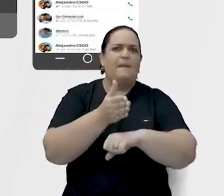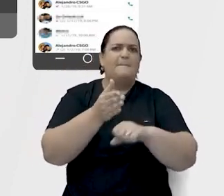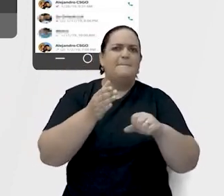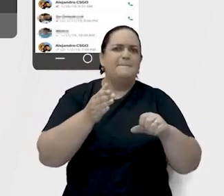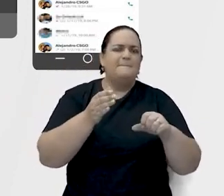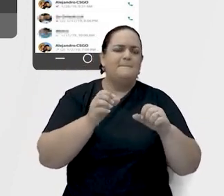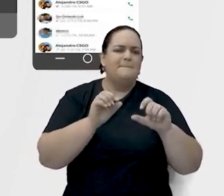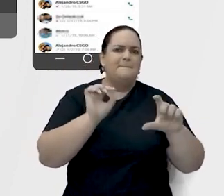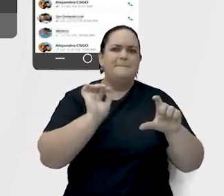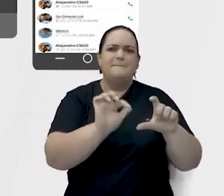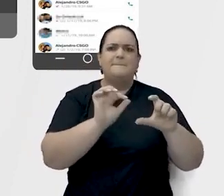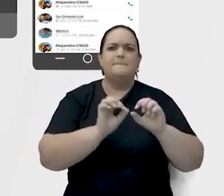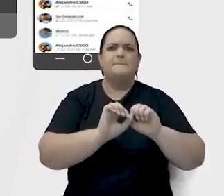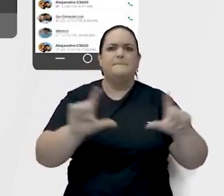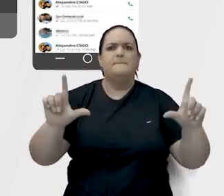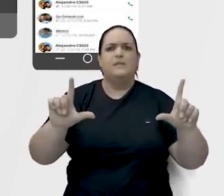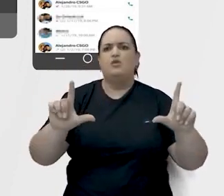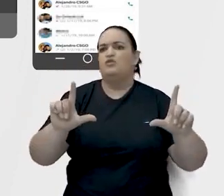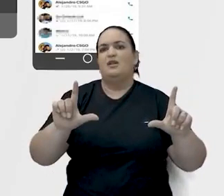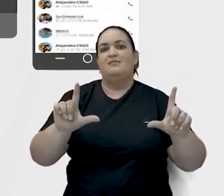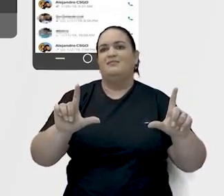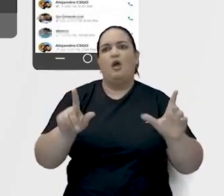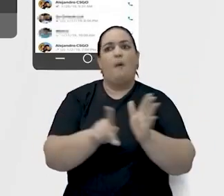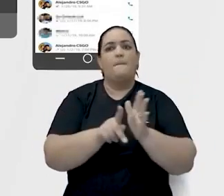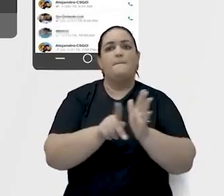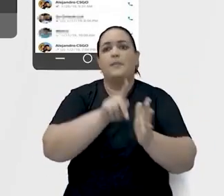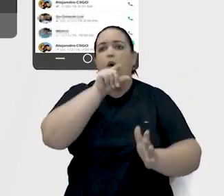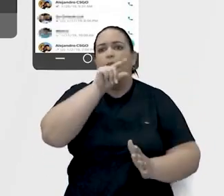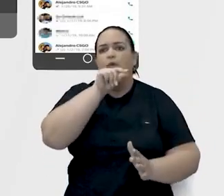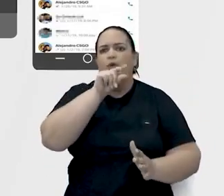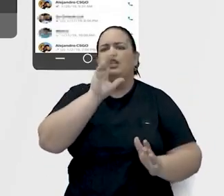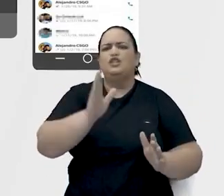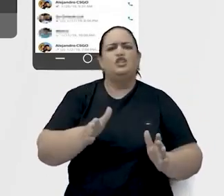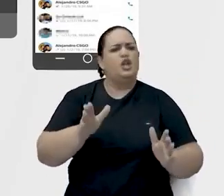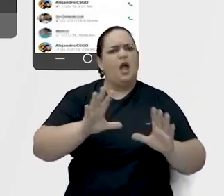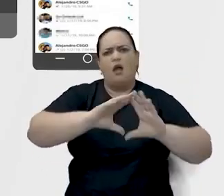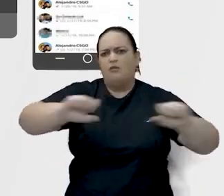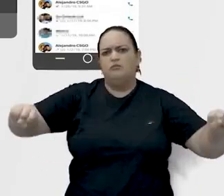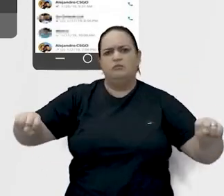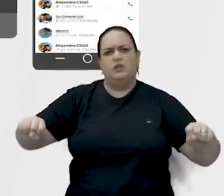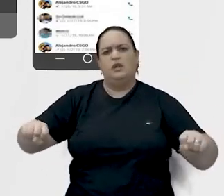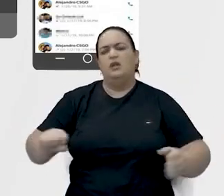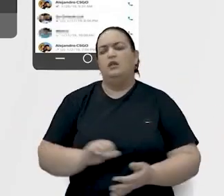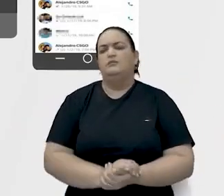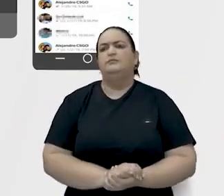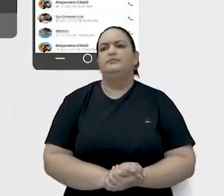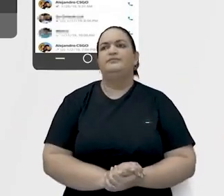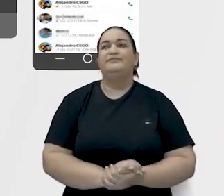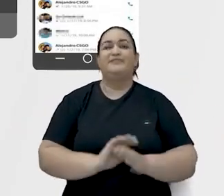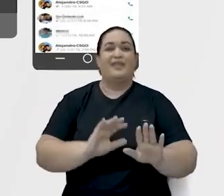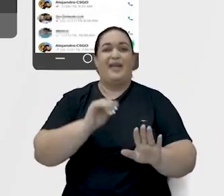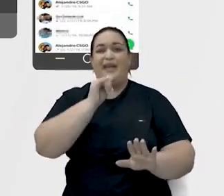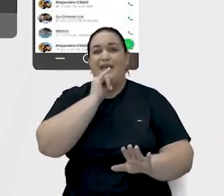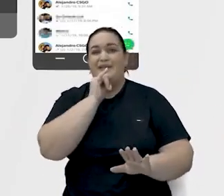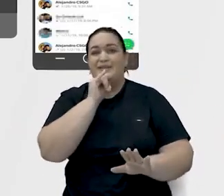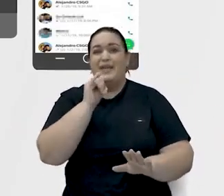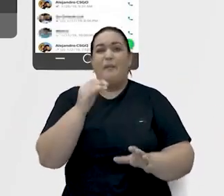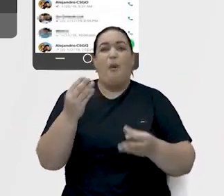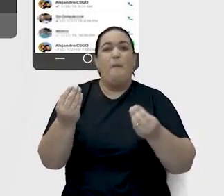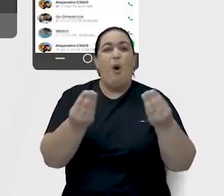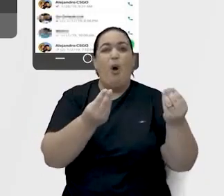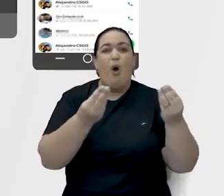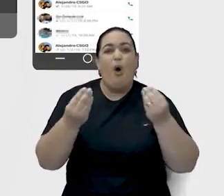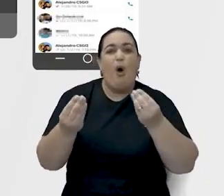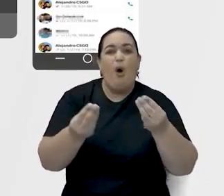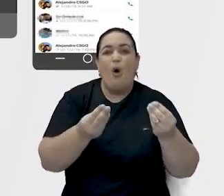literalmente apaga essa informação. Mas se a gente leva em consideração que milhões e milhões de tweets